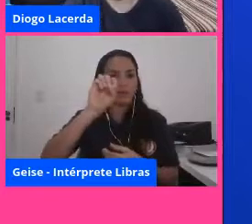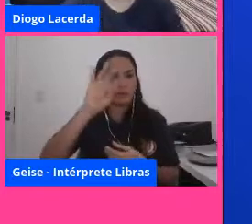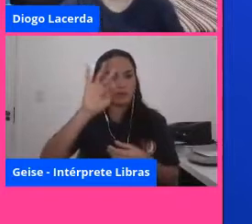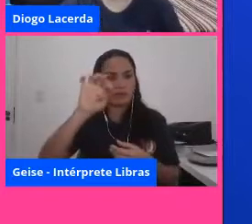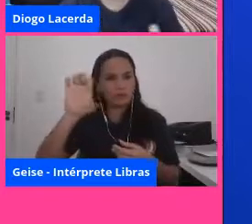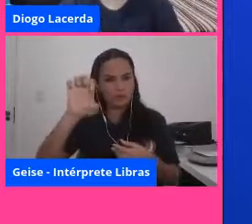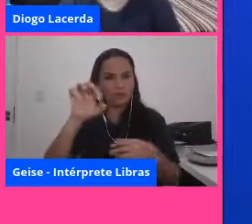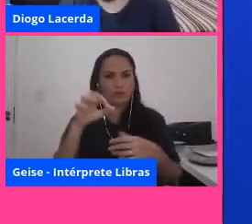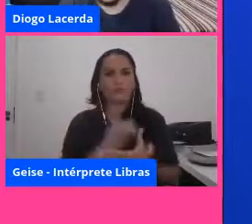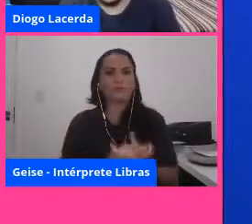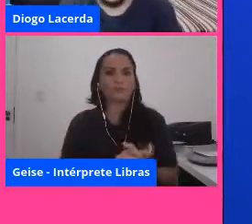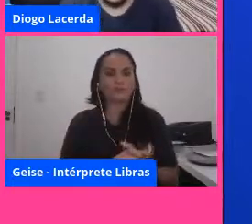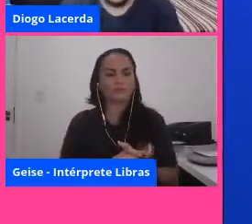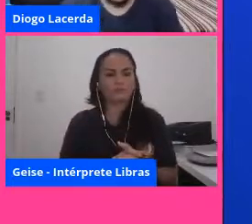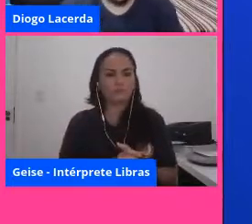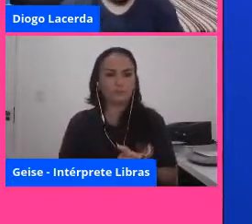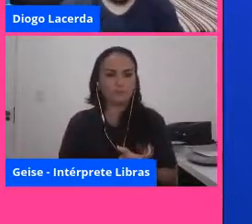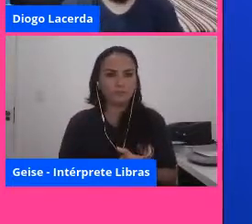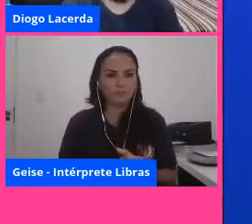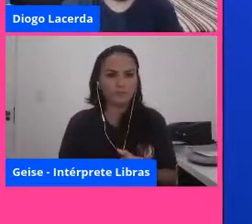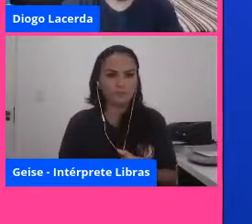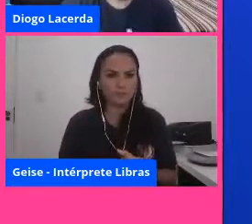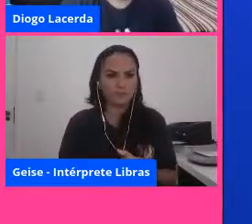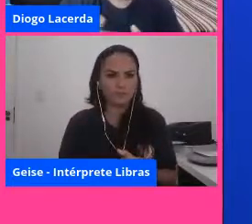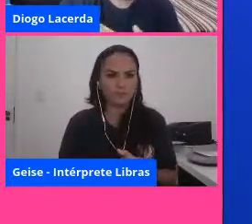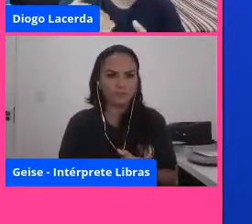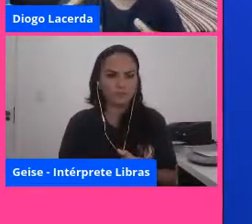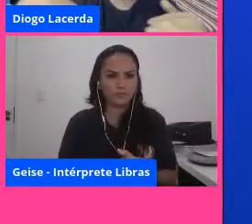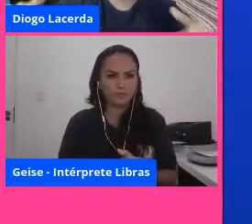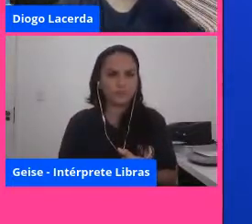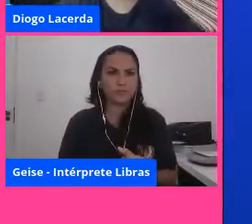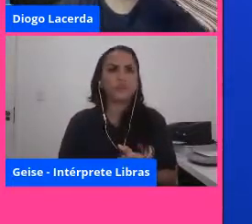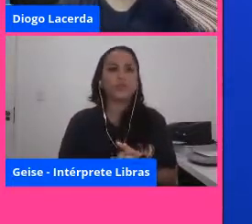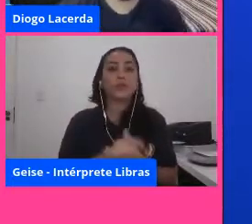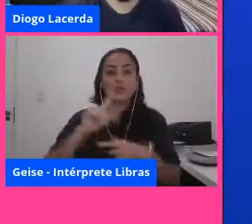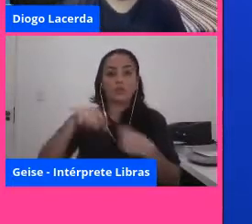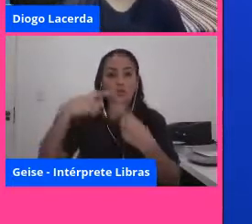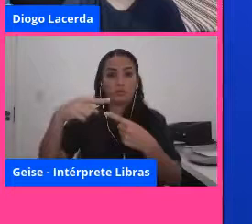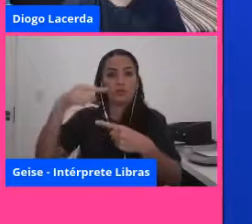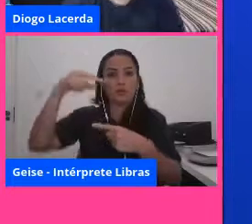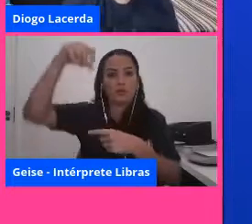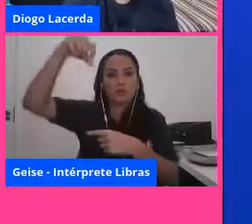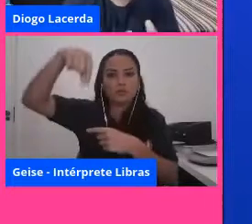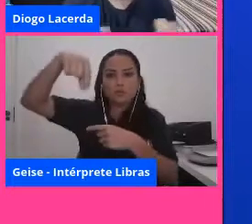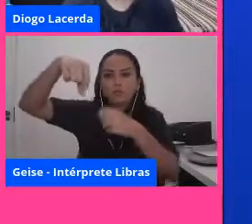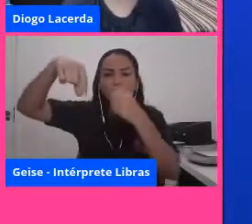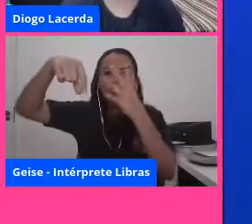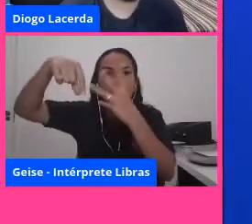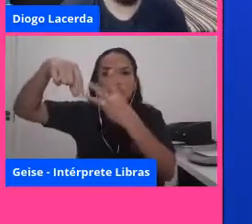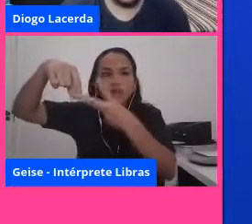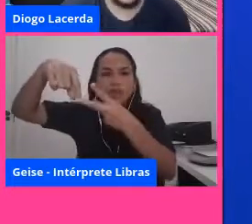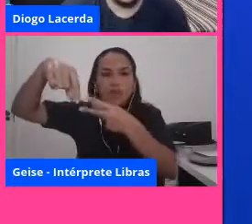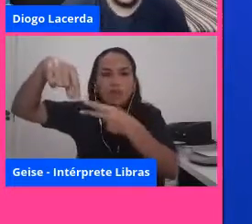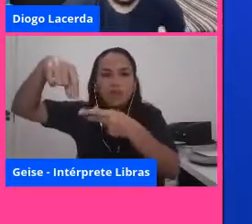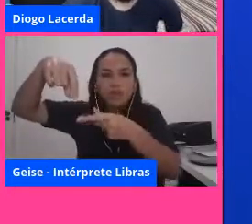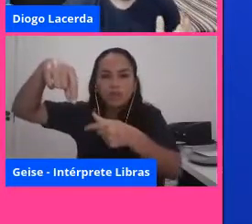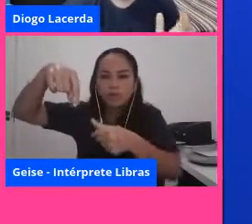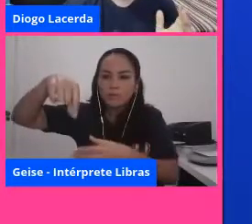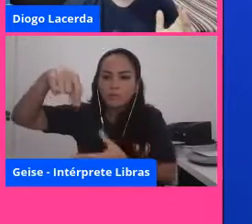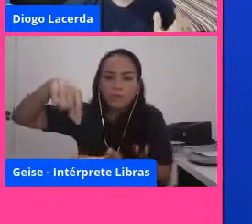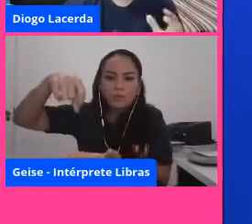o plástico, né, que é a massa popular, que eu vou explicar mais na frente, e você vai adicionando camada por camada aí. E por que ela ficou tão